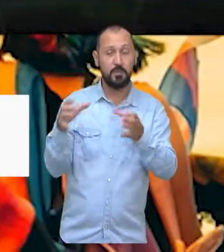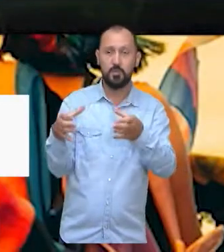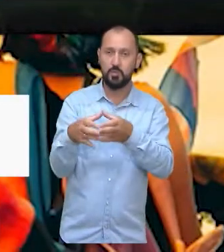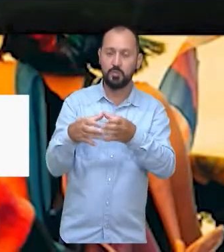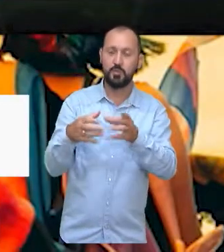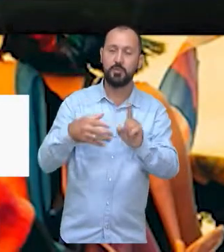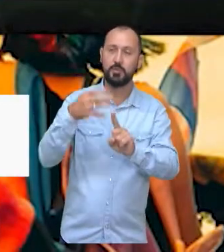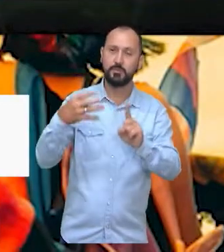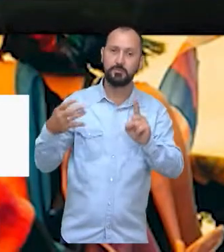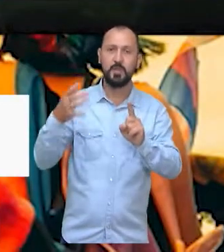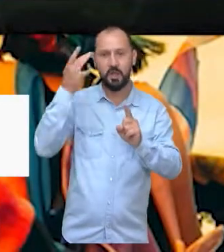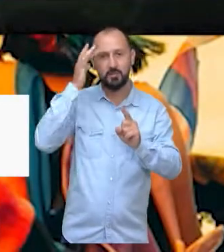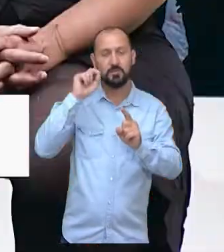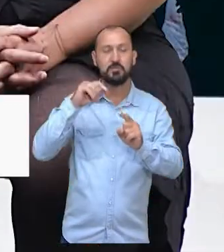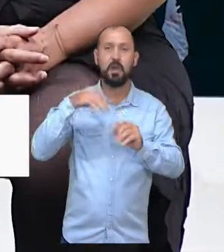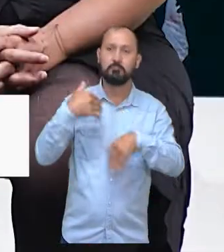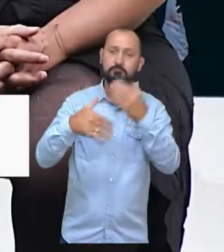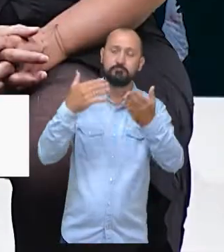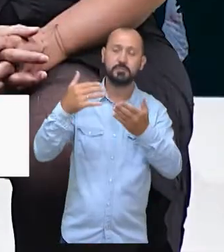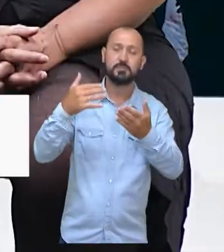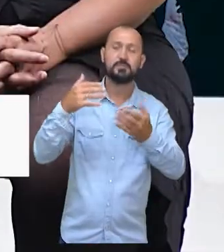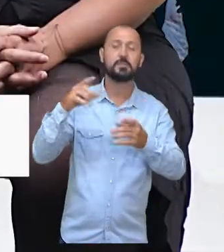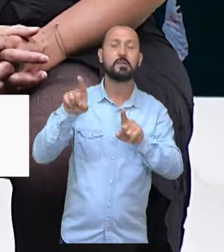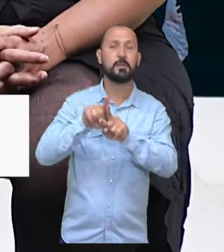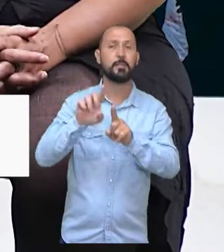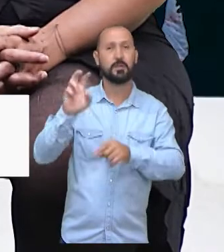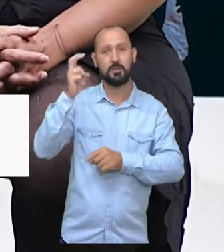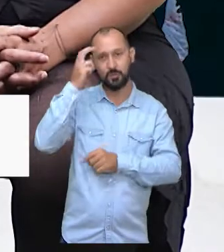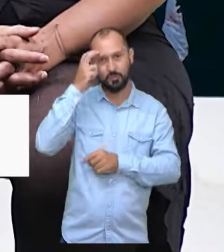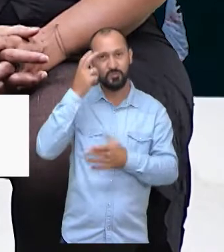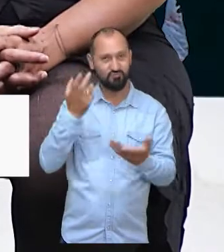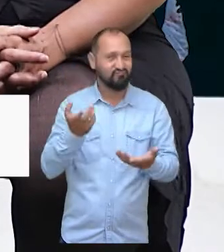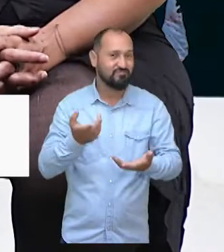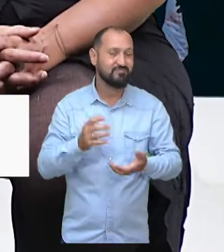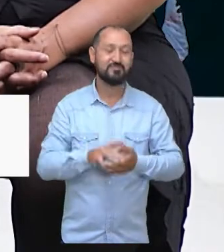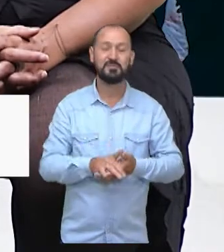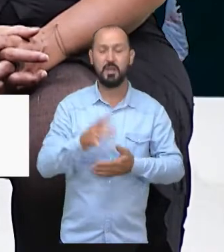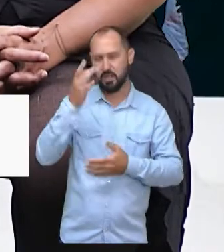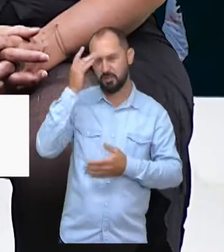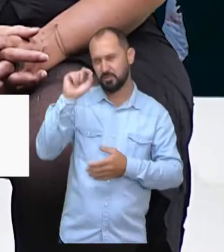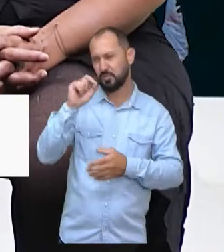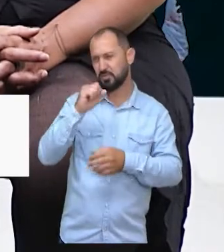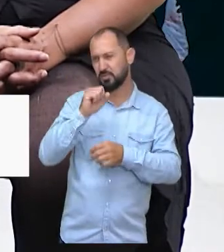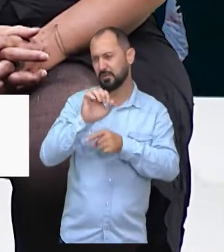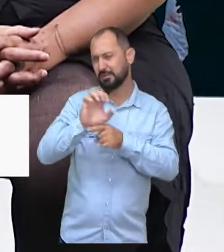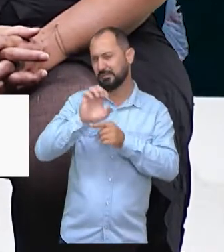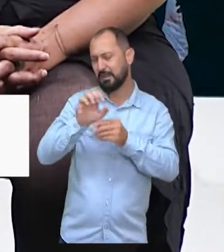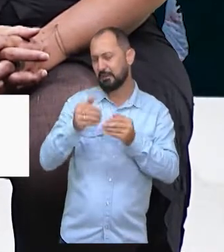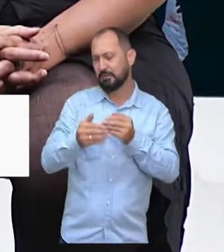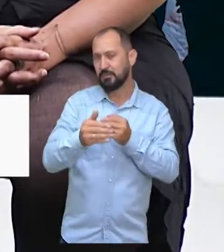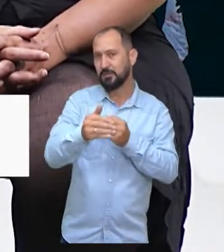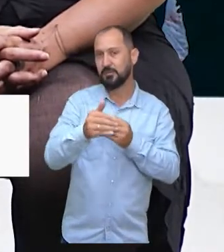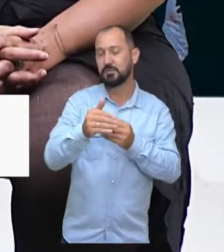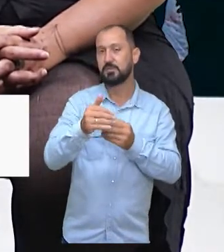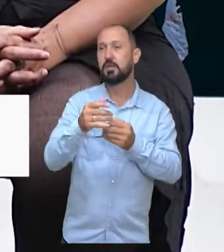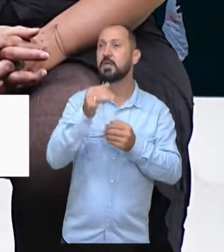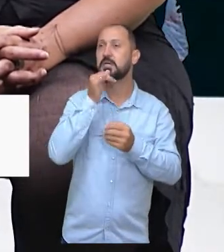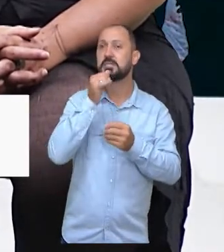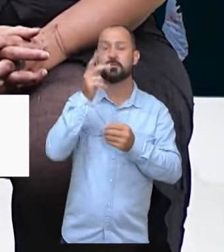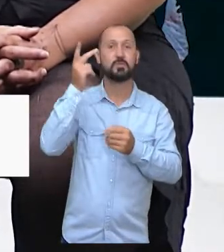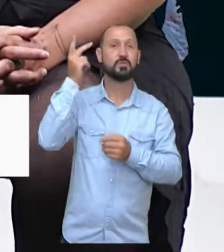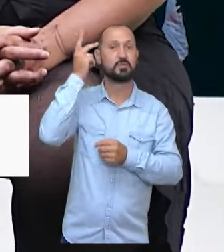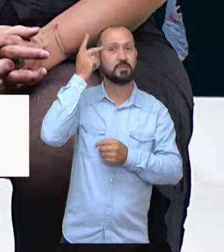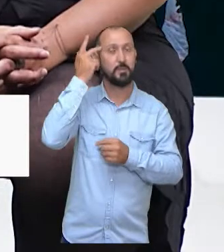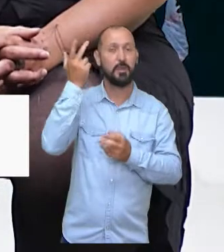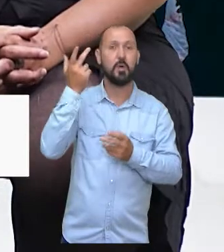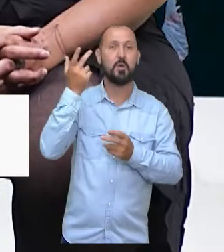nessa questão da cultura. Exato. Você acredita que nosso estado daqui a algum tempo possa se tornar, um exemplo de São Paulo, um local